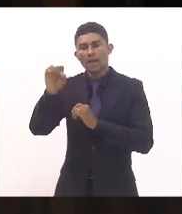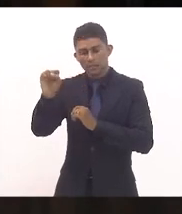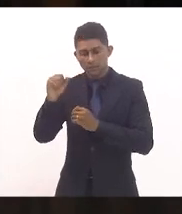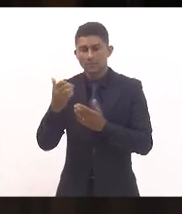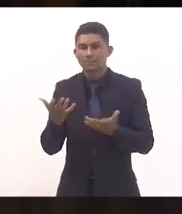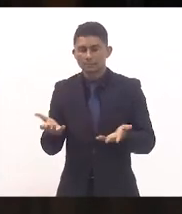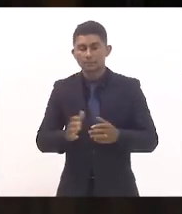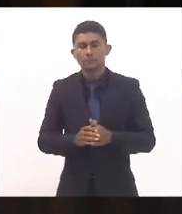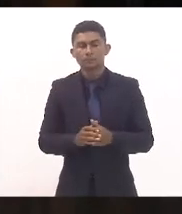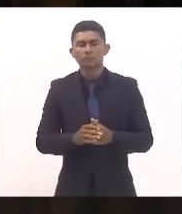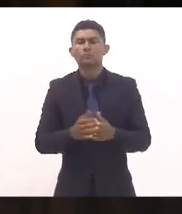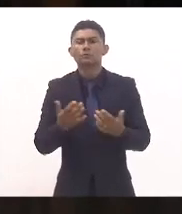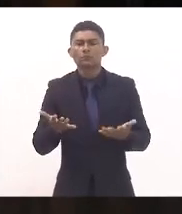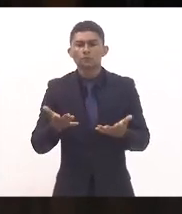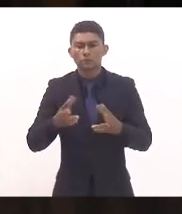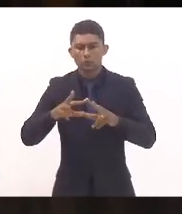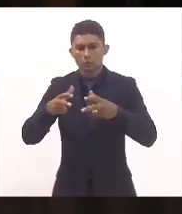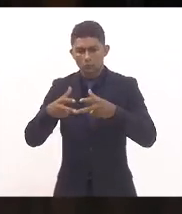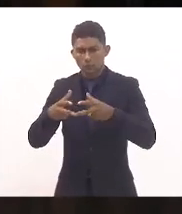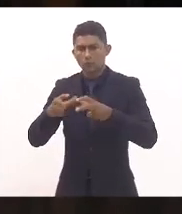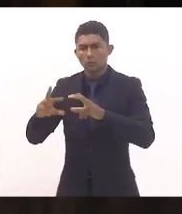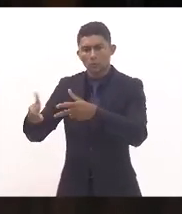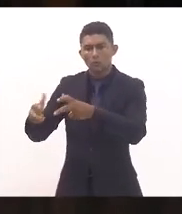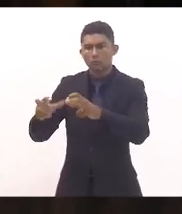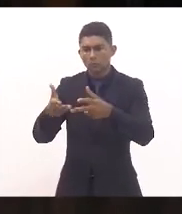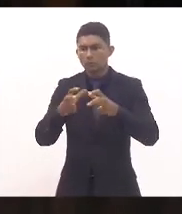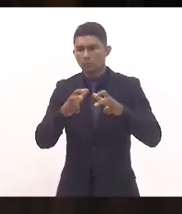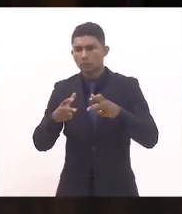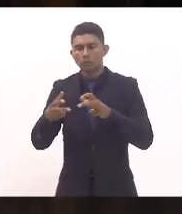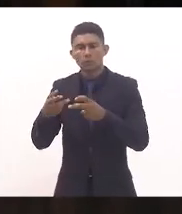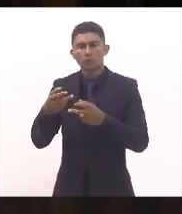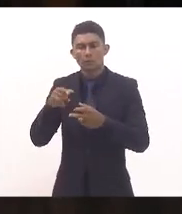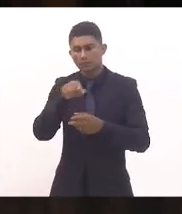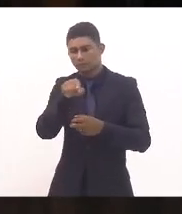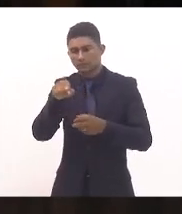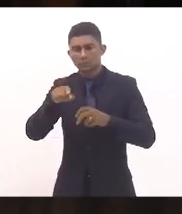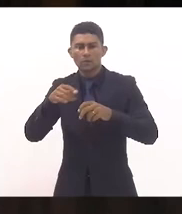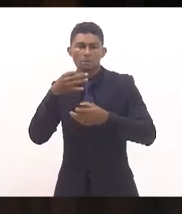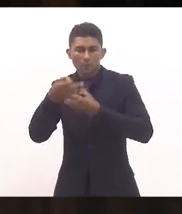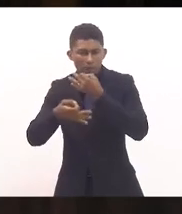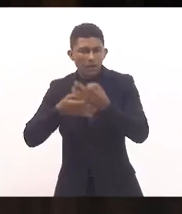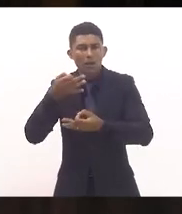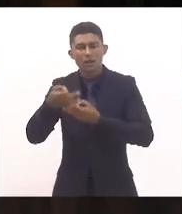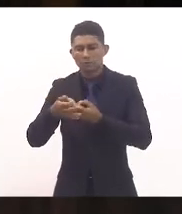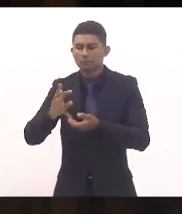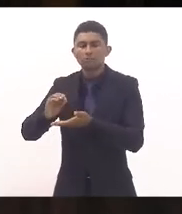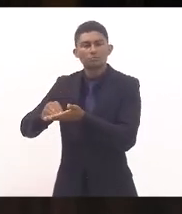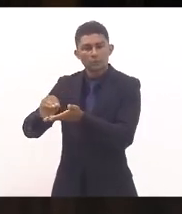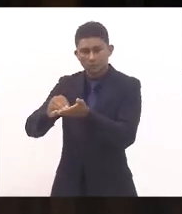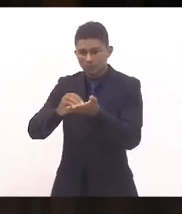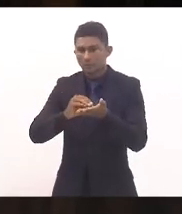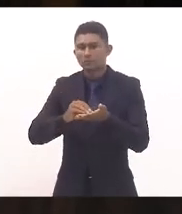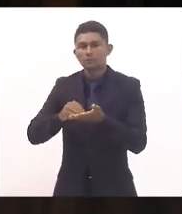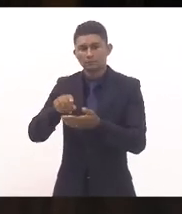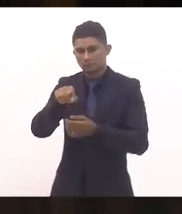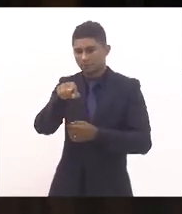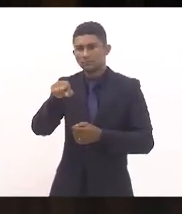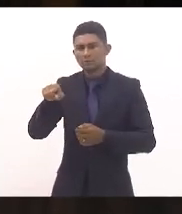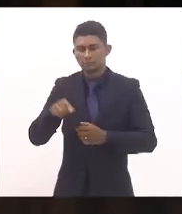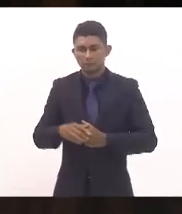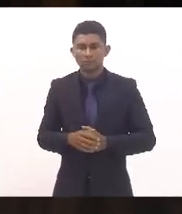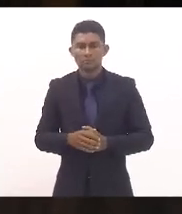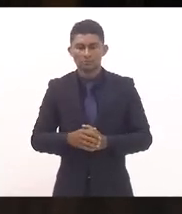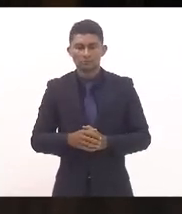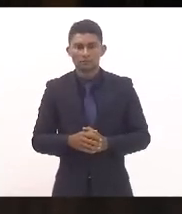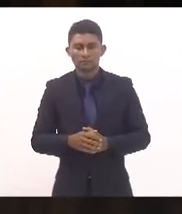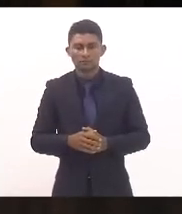Prende pareceres das comissões de Constituição e Justiça, de Economia, Indústria e Comércio, Tributação, Controle da Arrecadação Estadual, Fiscalização dos Tributos Estaduais e de Orçamento,